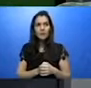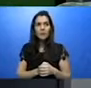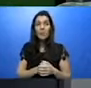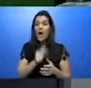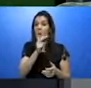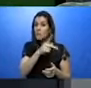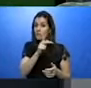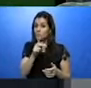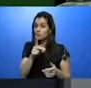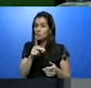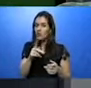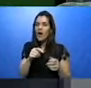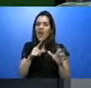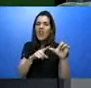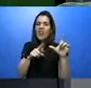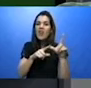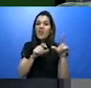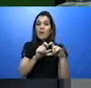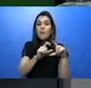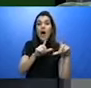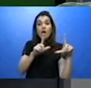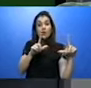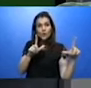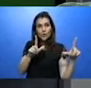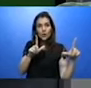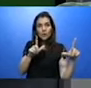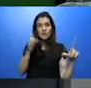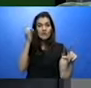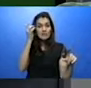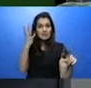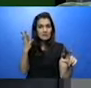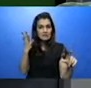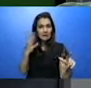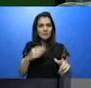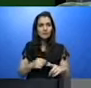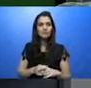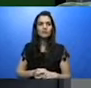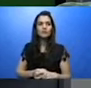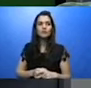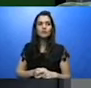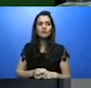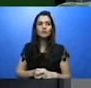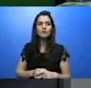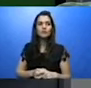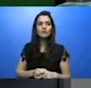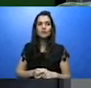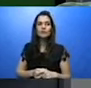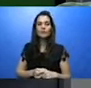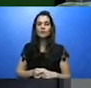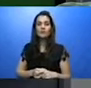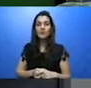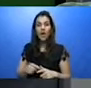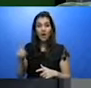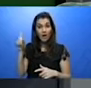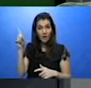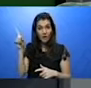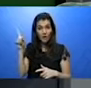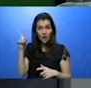colocou com letra maior para facilitar a leitura pela TV, combinado? Então, vamos juntos? Ele é o